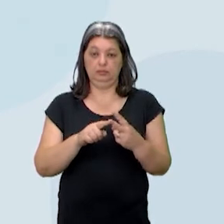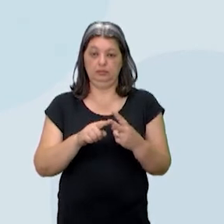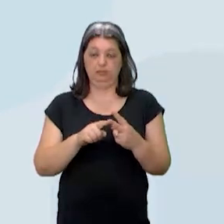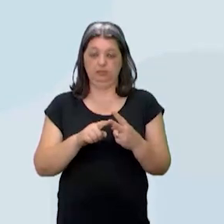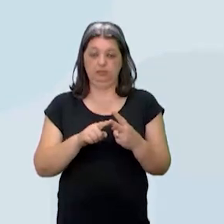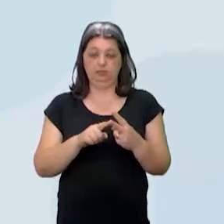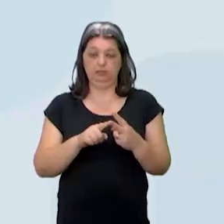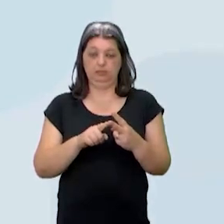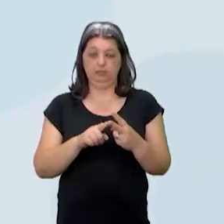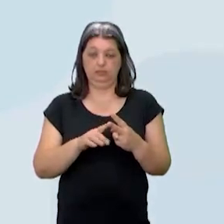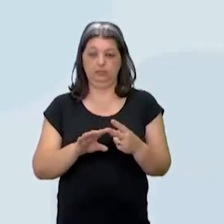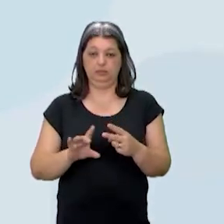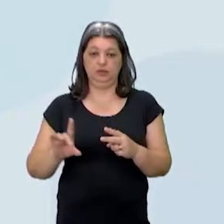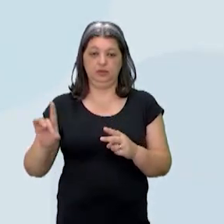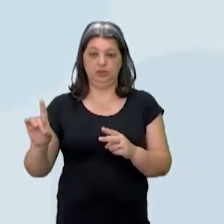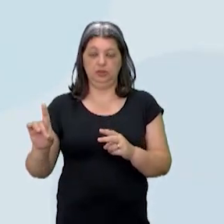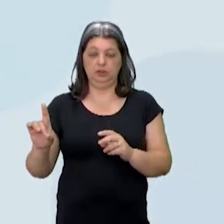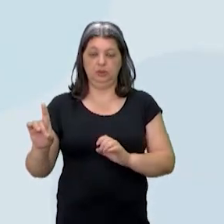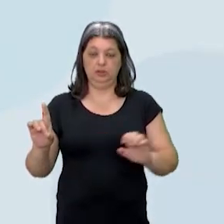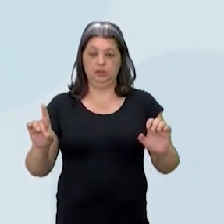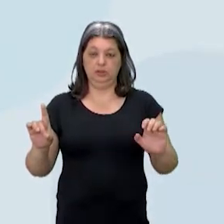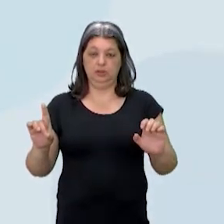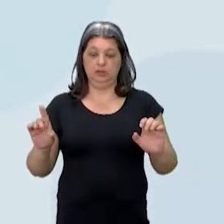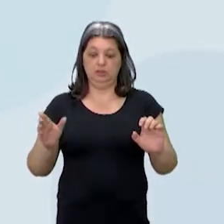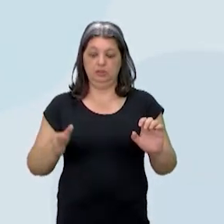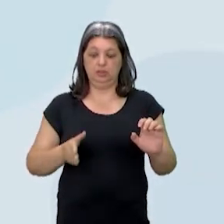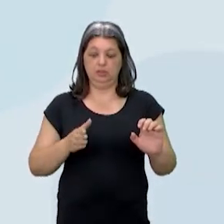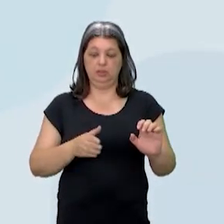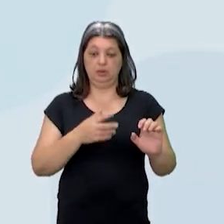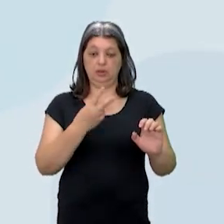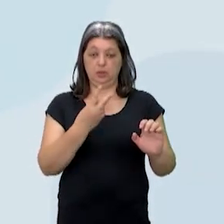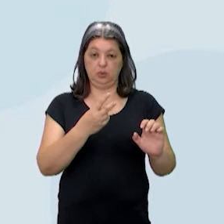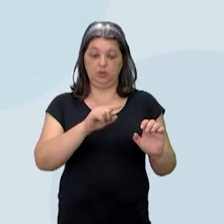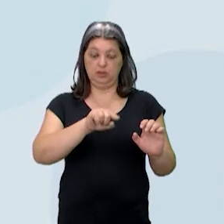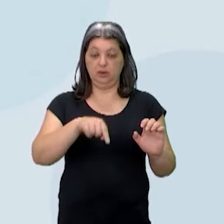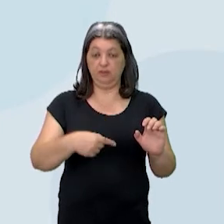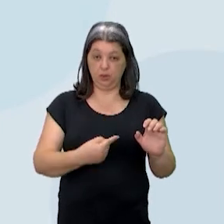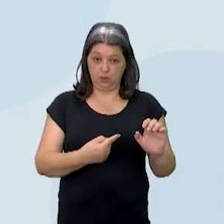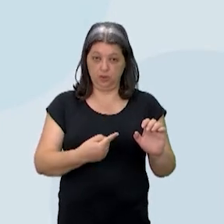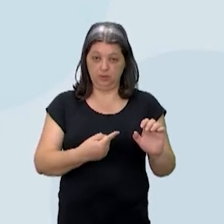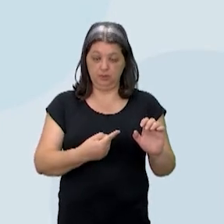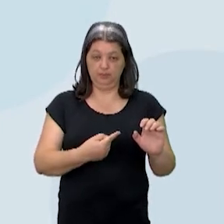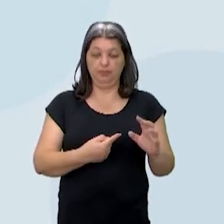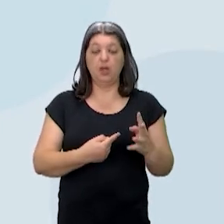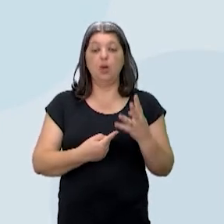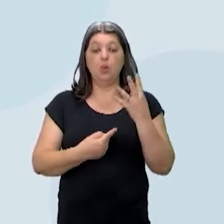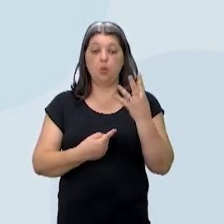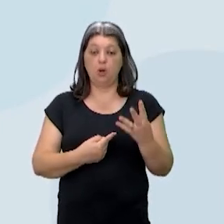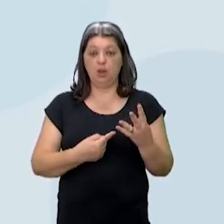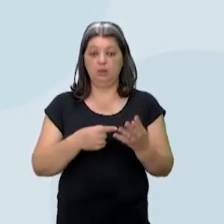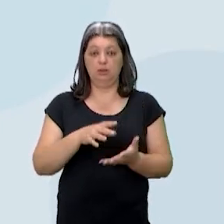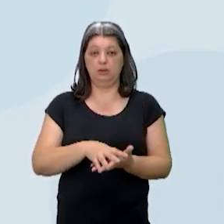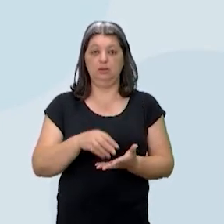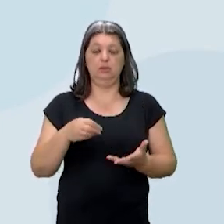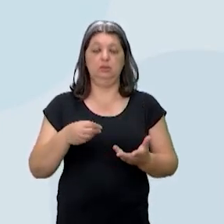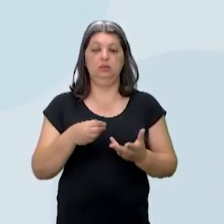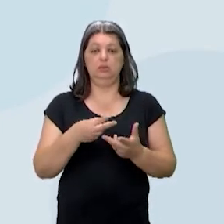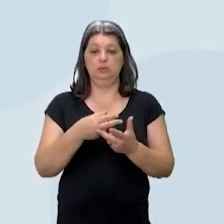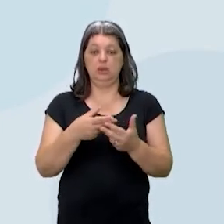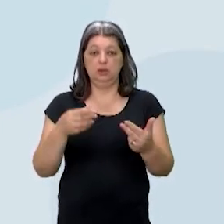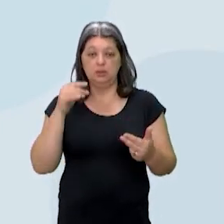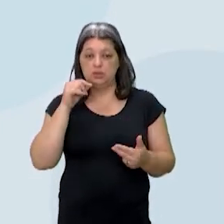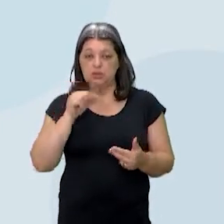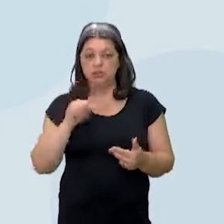para a esquerda, eu conto 2 casas também e coloco a vírgula. Então, 4 salgadinhos vão custar aí R$